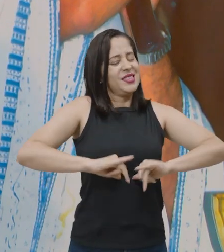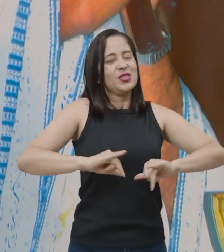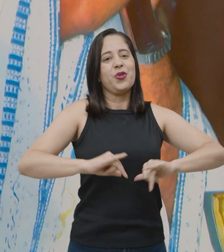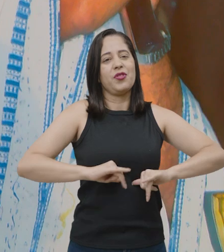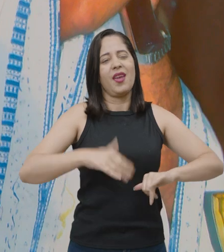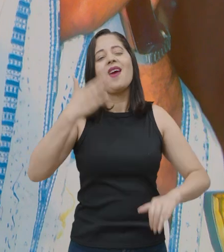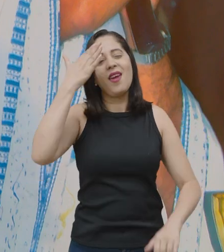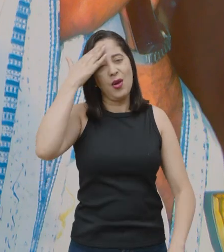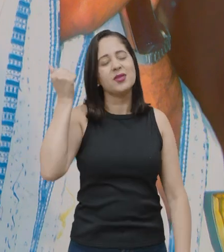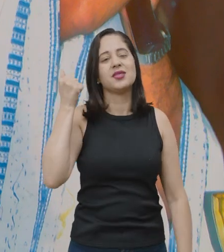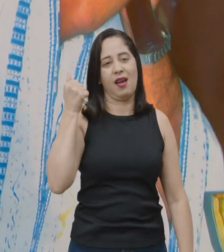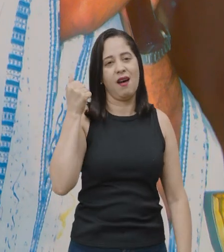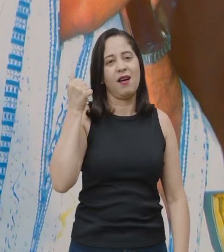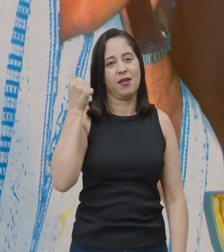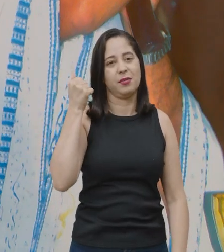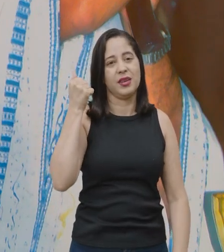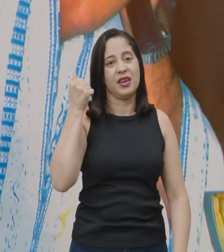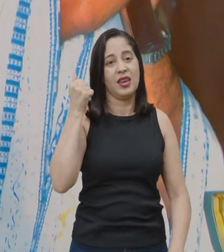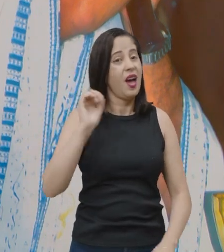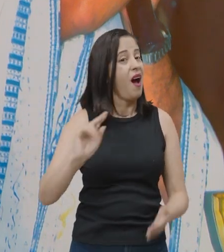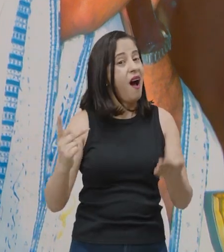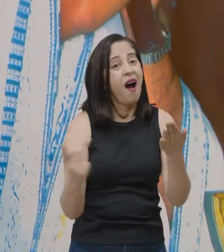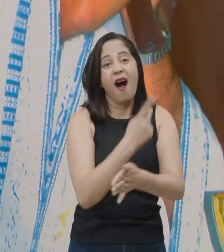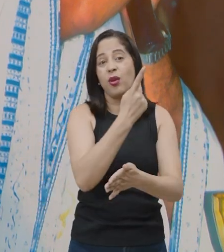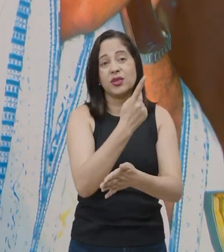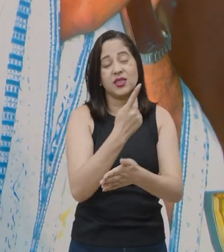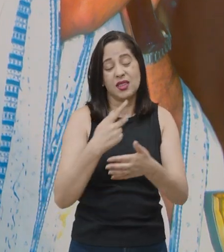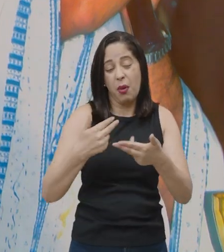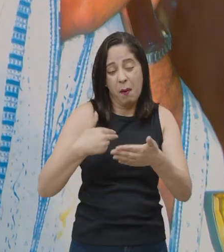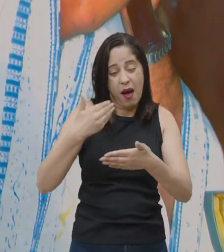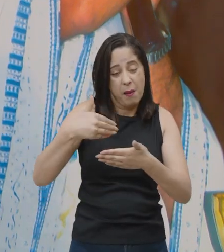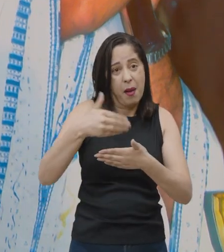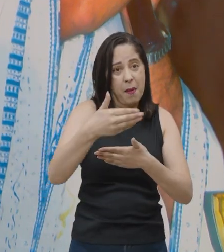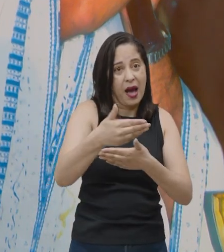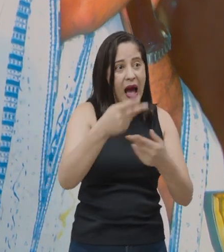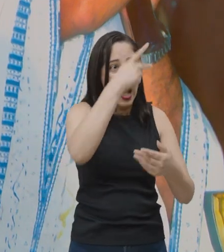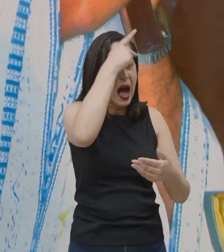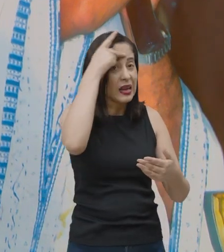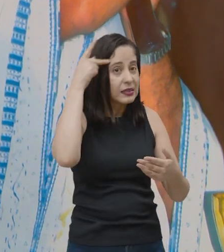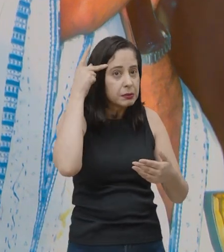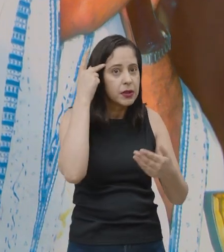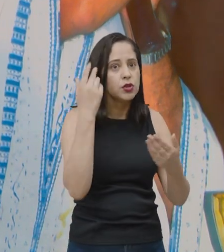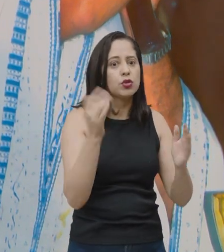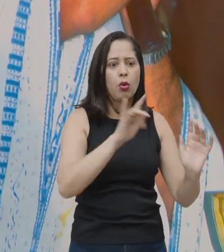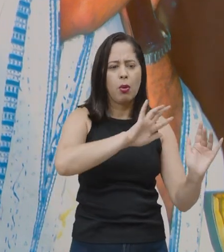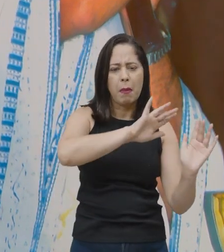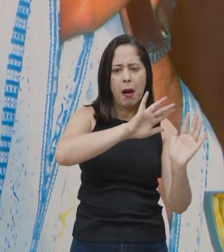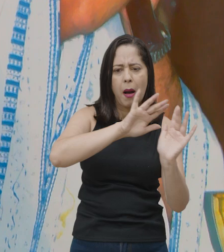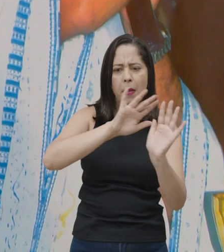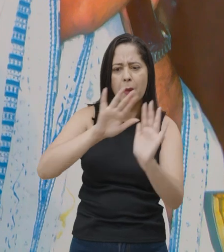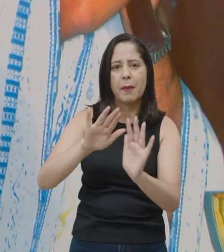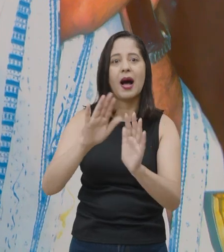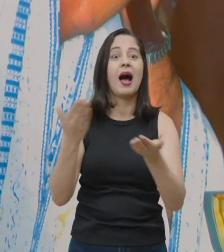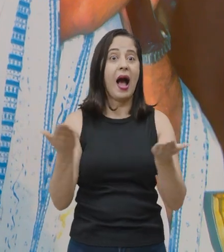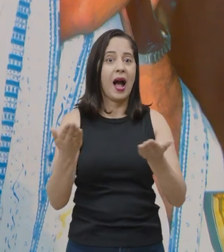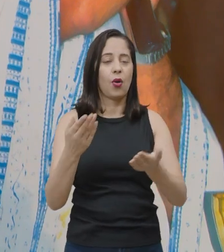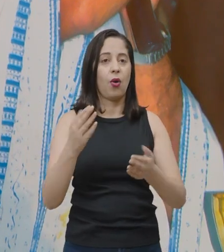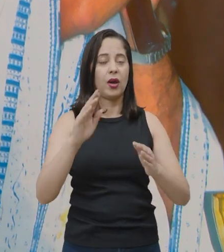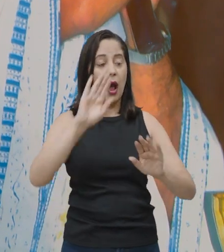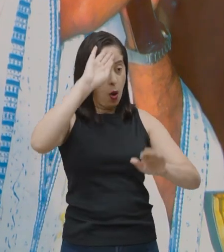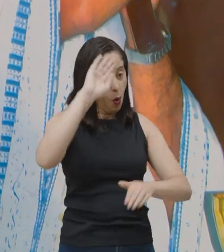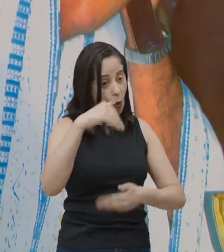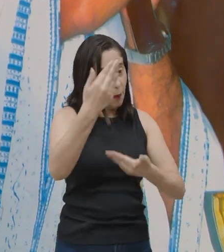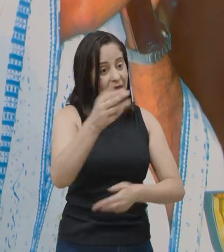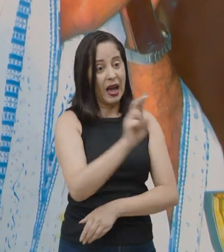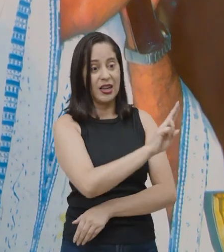Porque a gente sabe que se existe toda essa consideração por ele, né, essas coisas que você falou, de nome de rua,